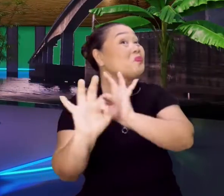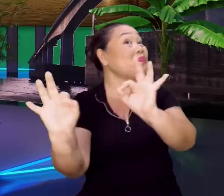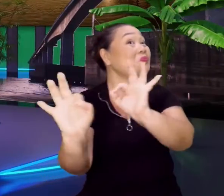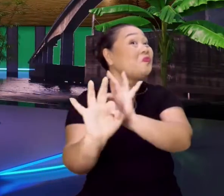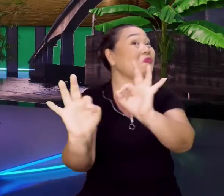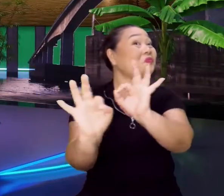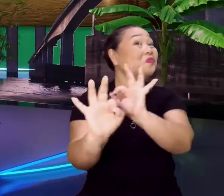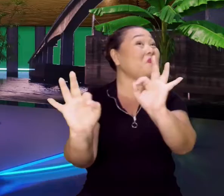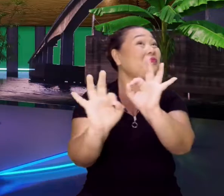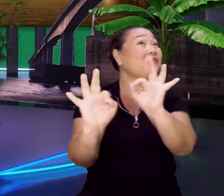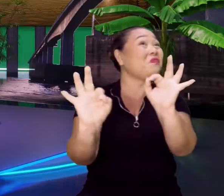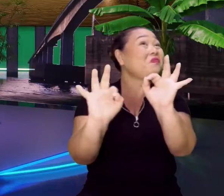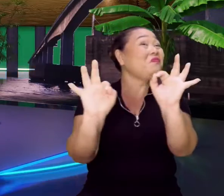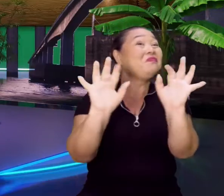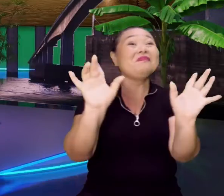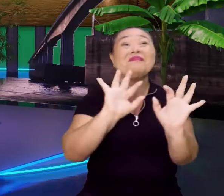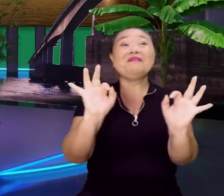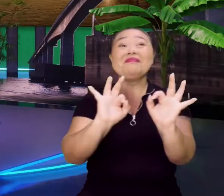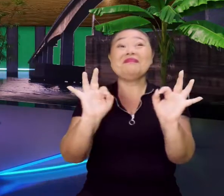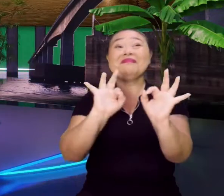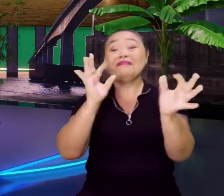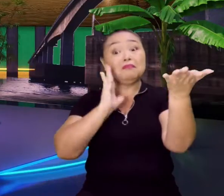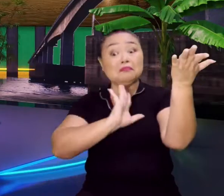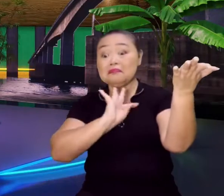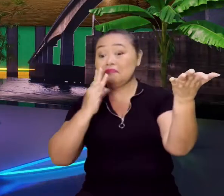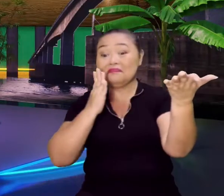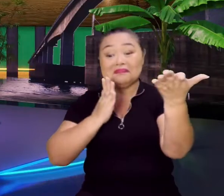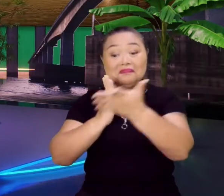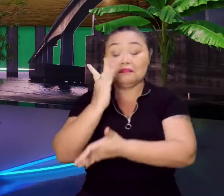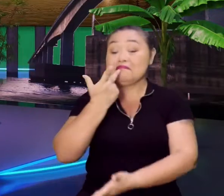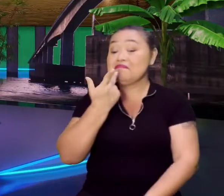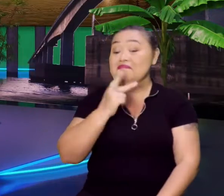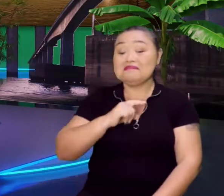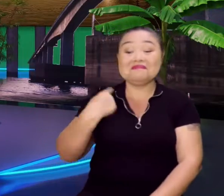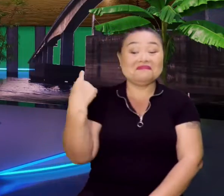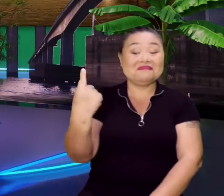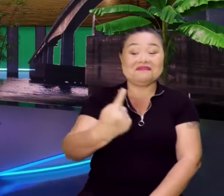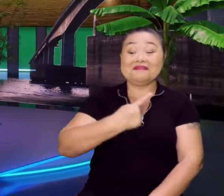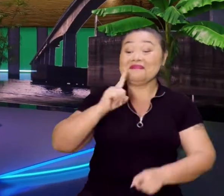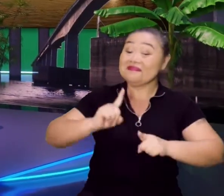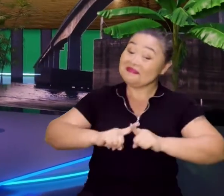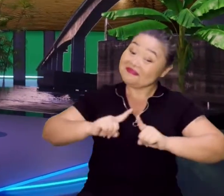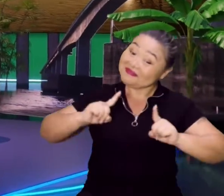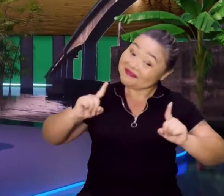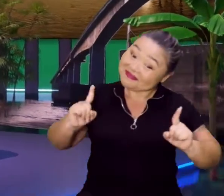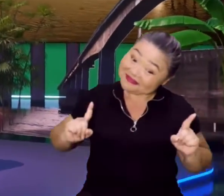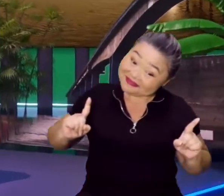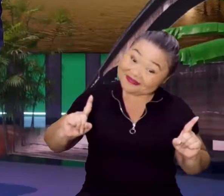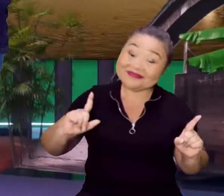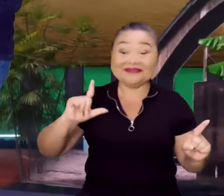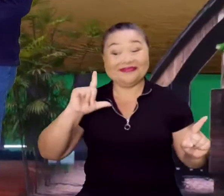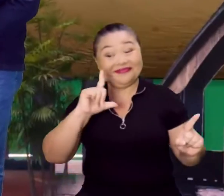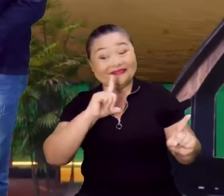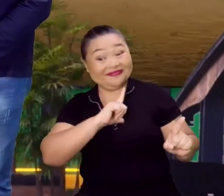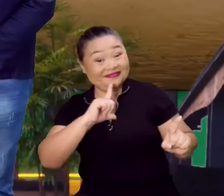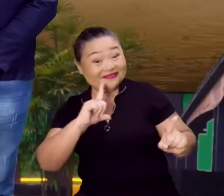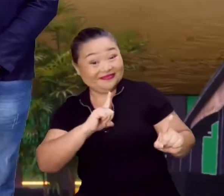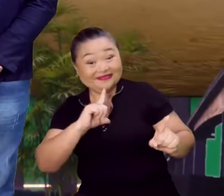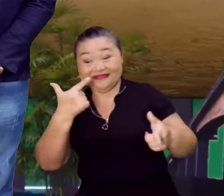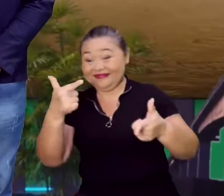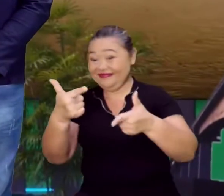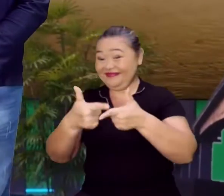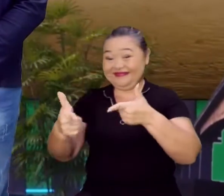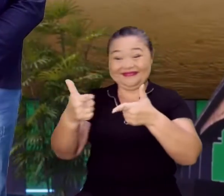aí, Carlinhos? Não tem ninguém, porque todo mundo já passou, nós estamos falando sozinho. Mas, se tiver, não